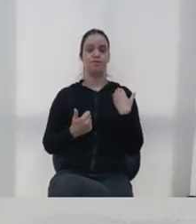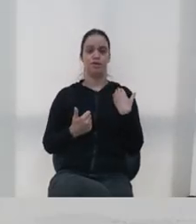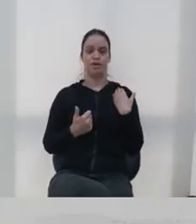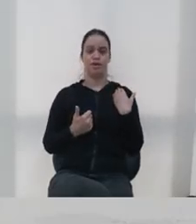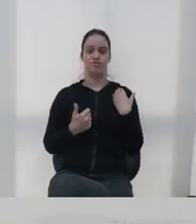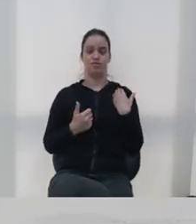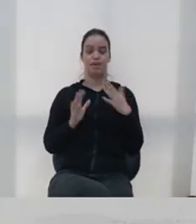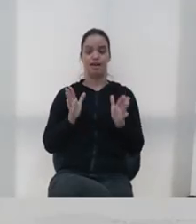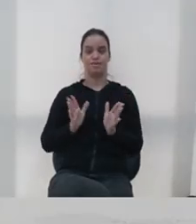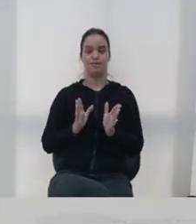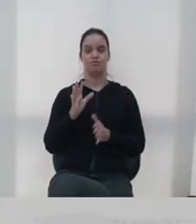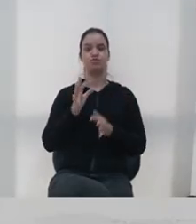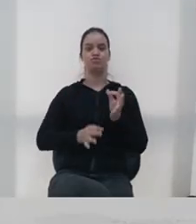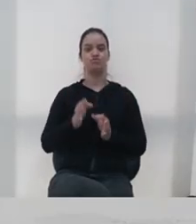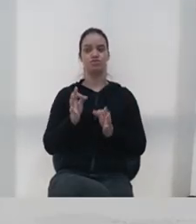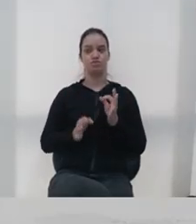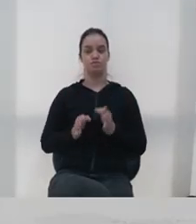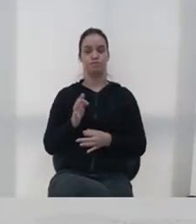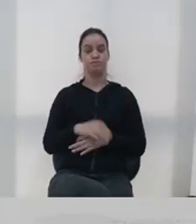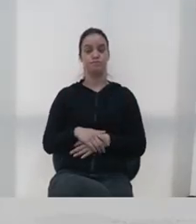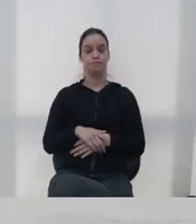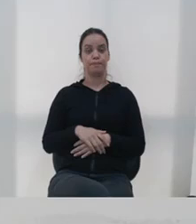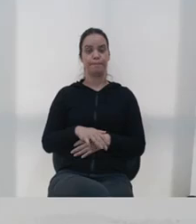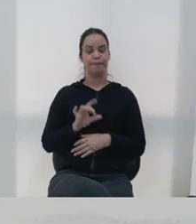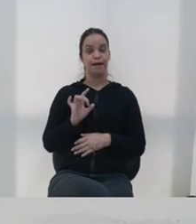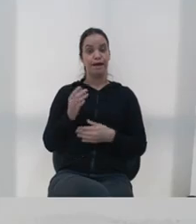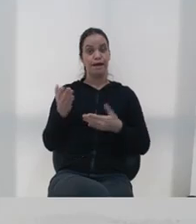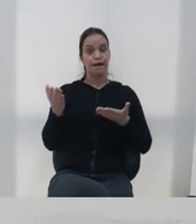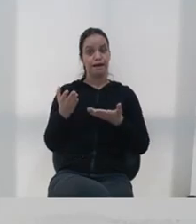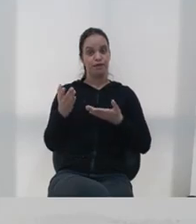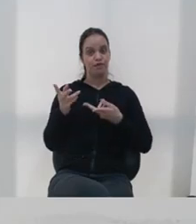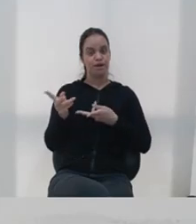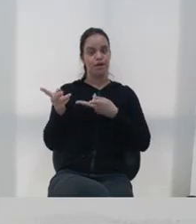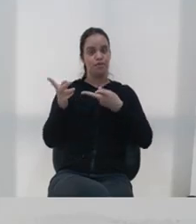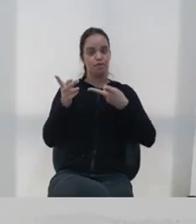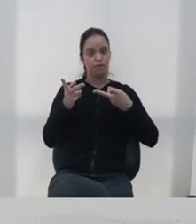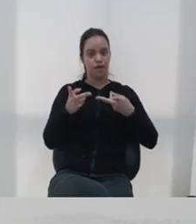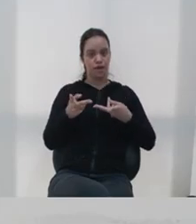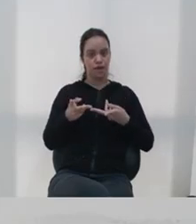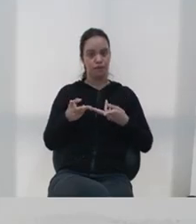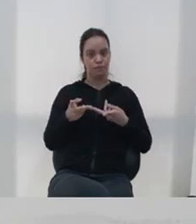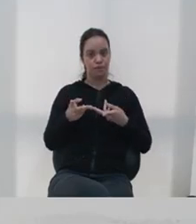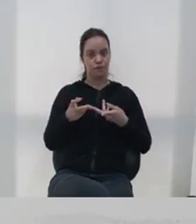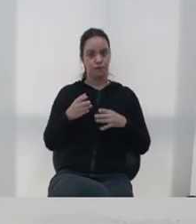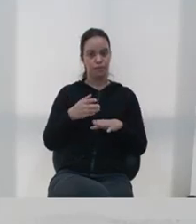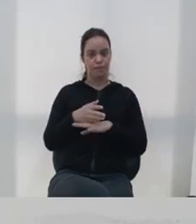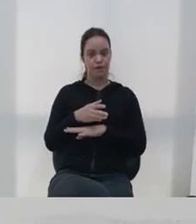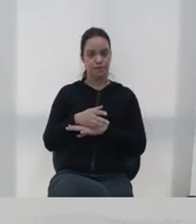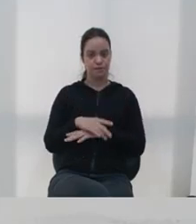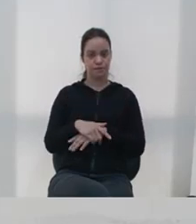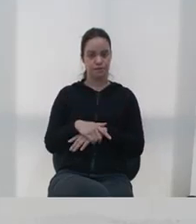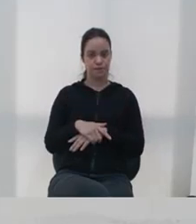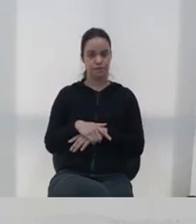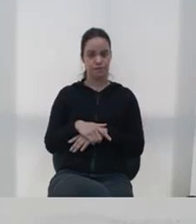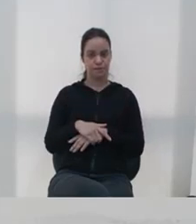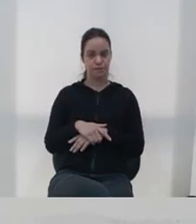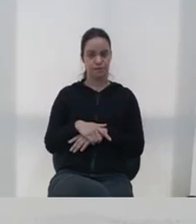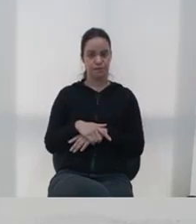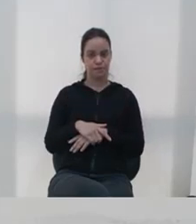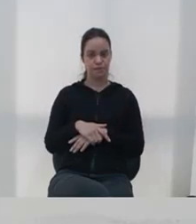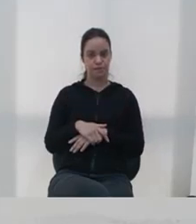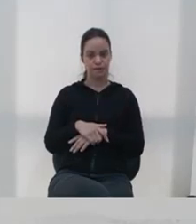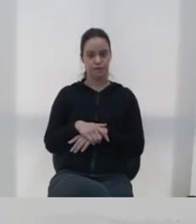acesso à justiça. Eu queria aqui convidar, então, o último participante do dia, é uma participação síncrona